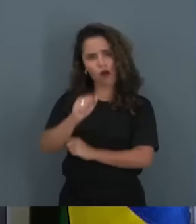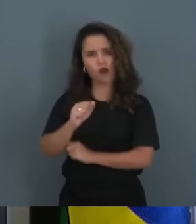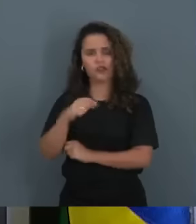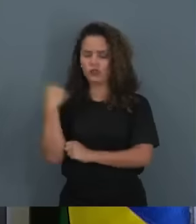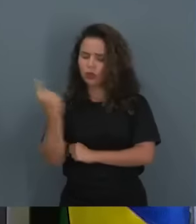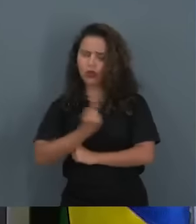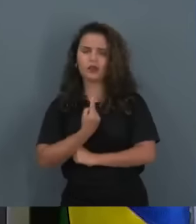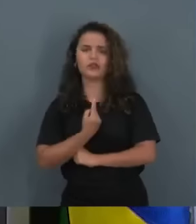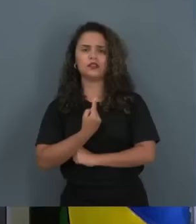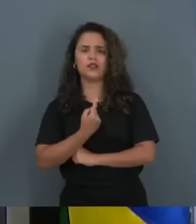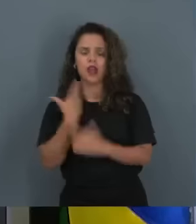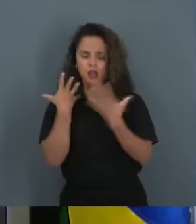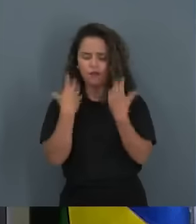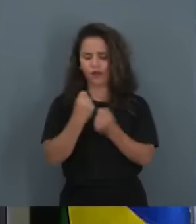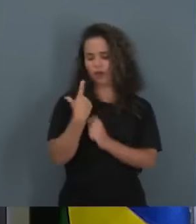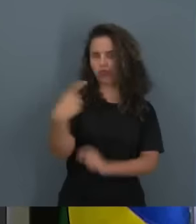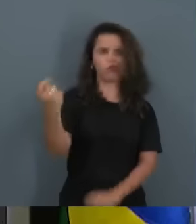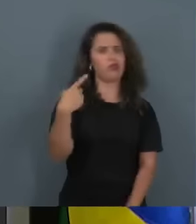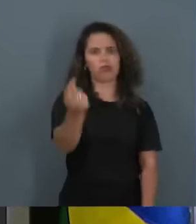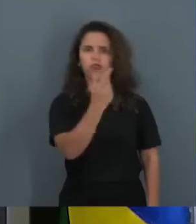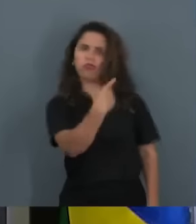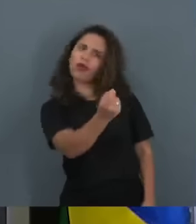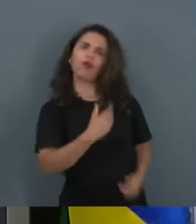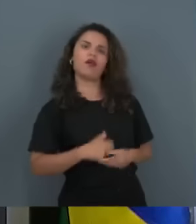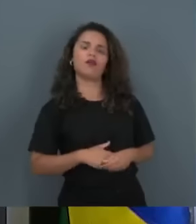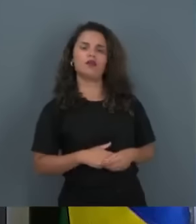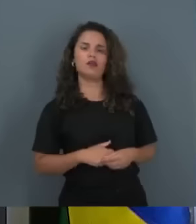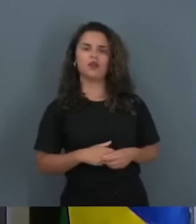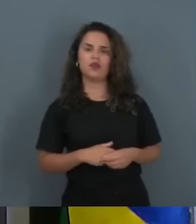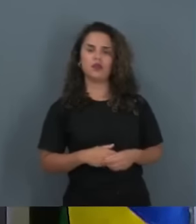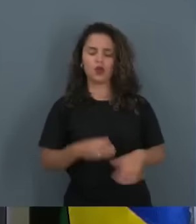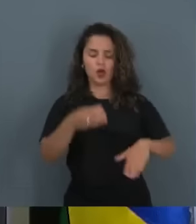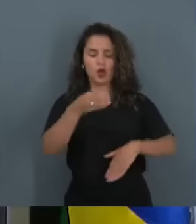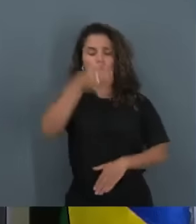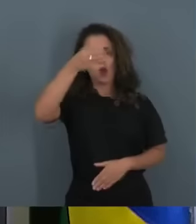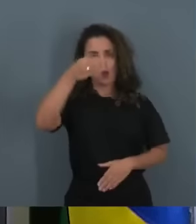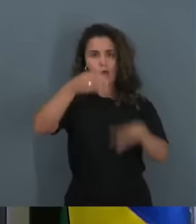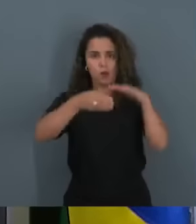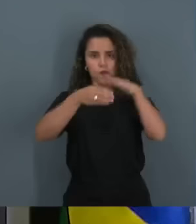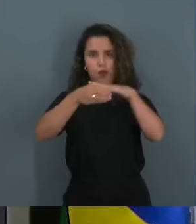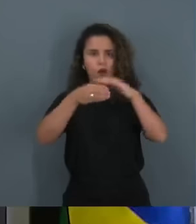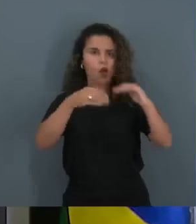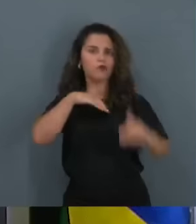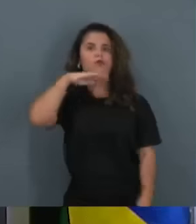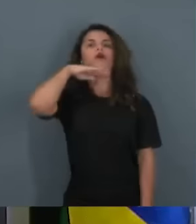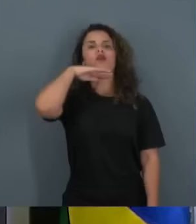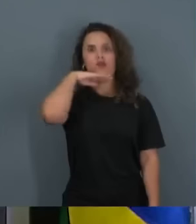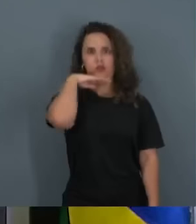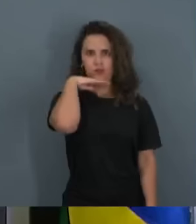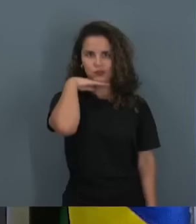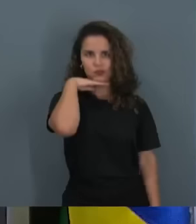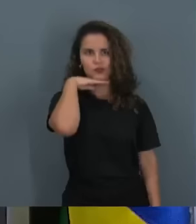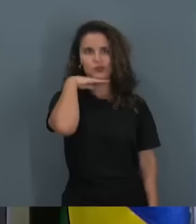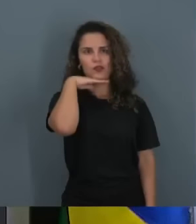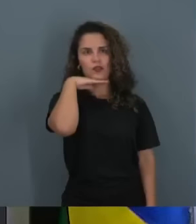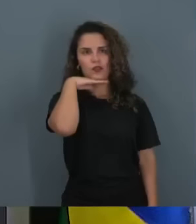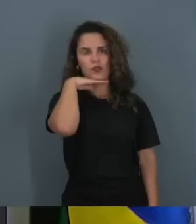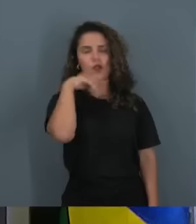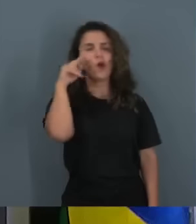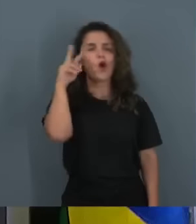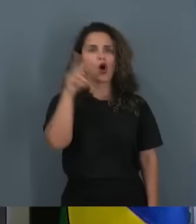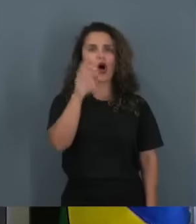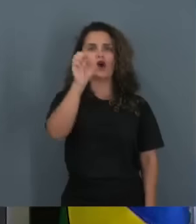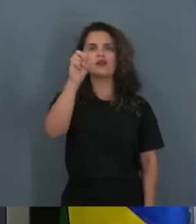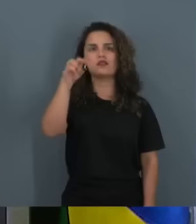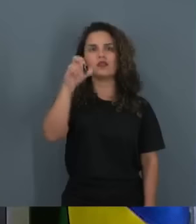dessa. O copo está cheio, como esse copo aqui, ó, que gentilmente a equipe aqui do SENAC, que presta um